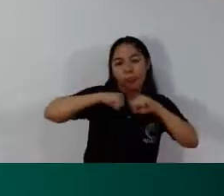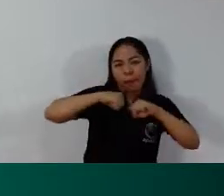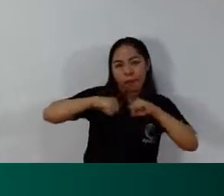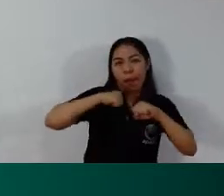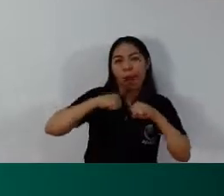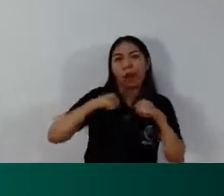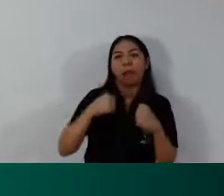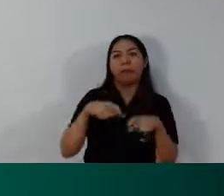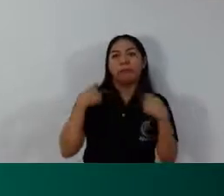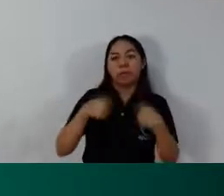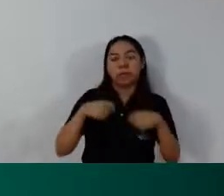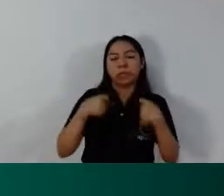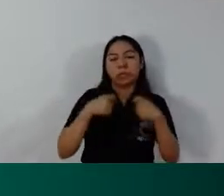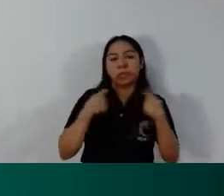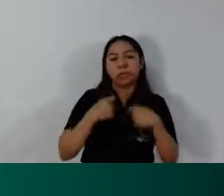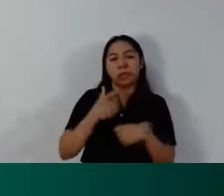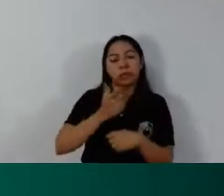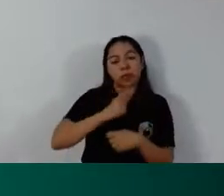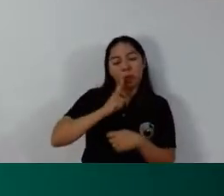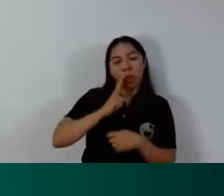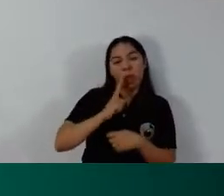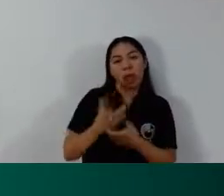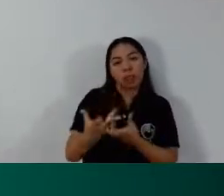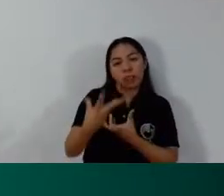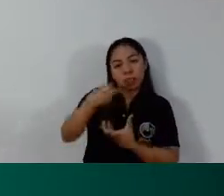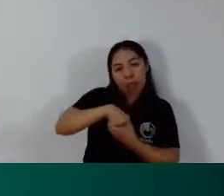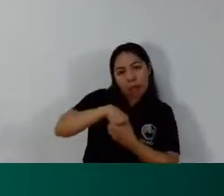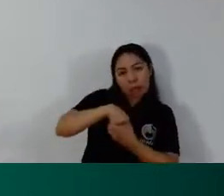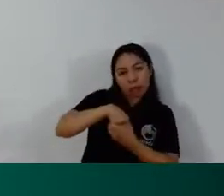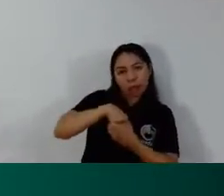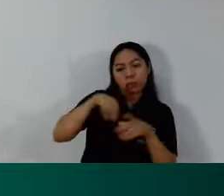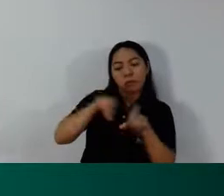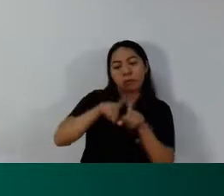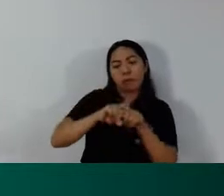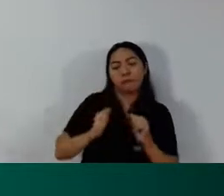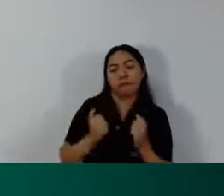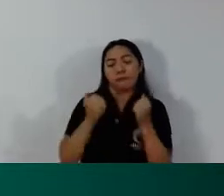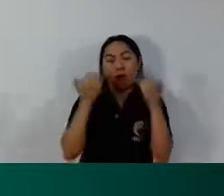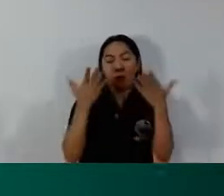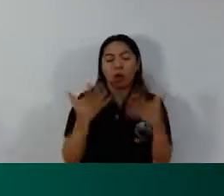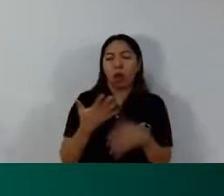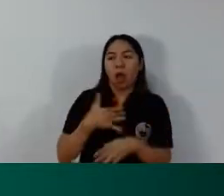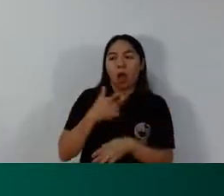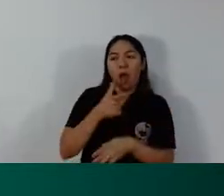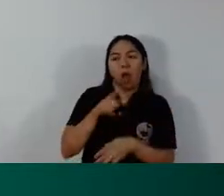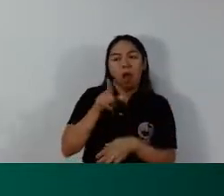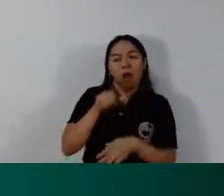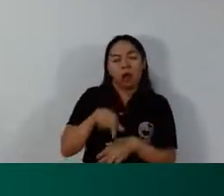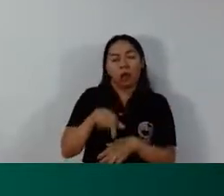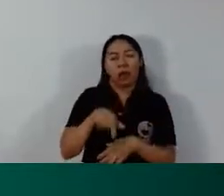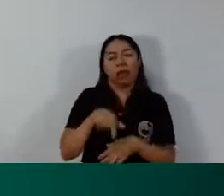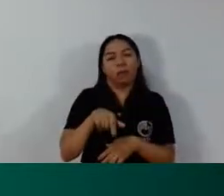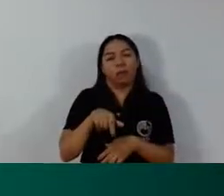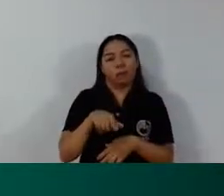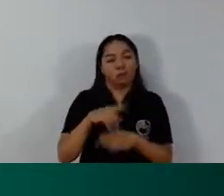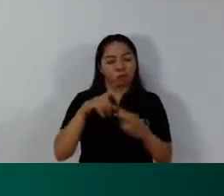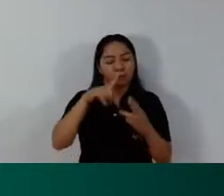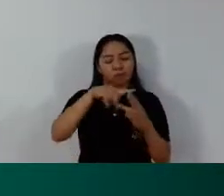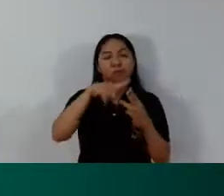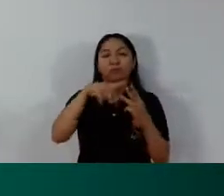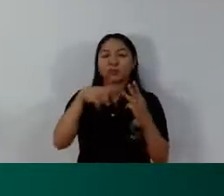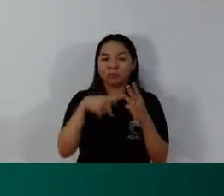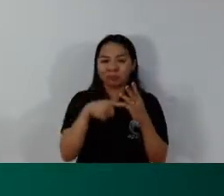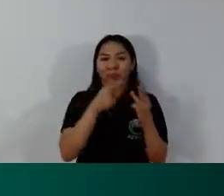visto interno e externamente é preciso acho muito importante na fala que é dos